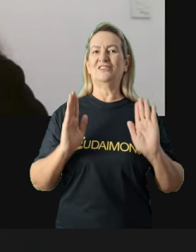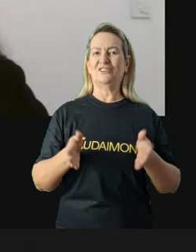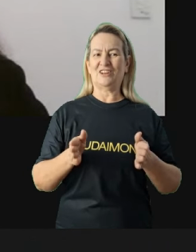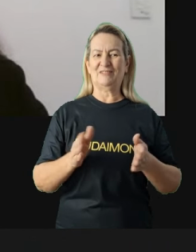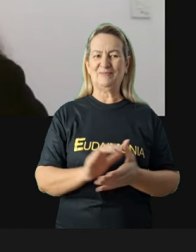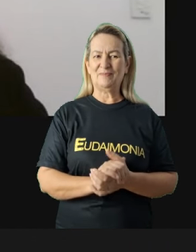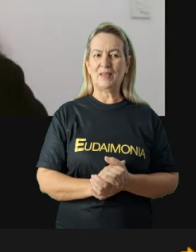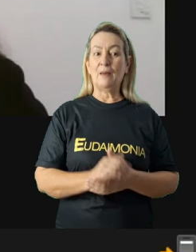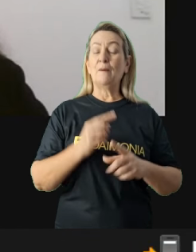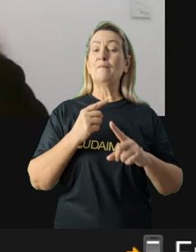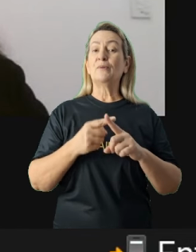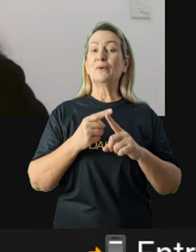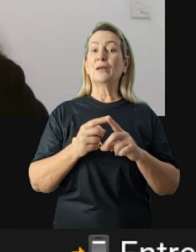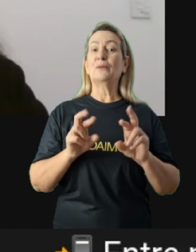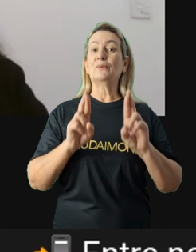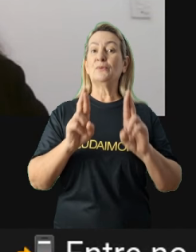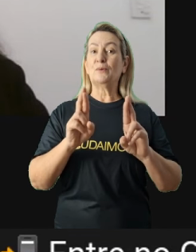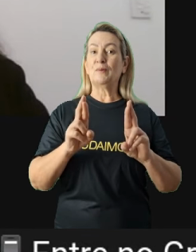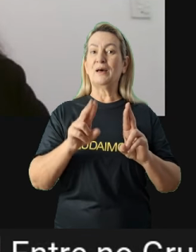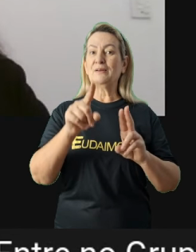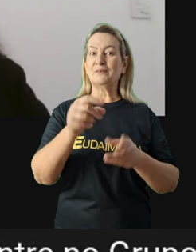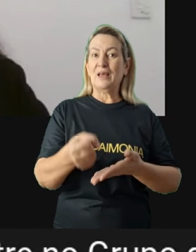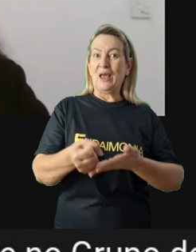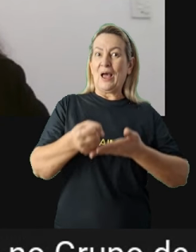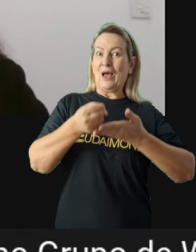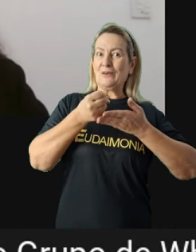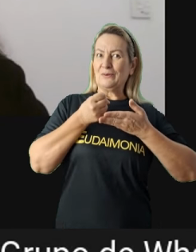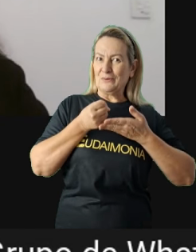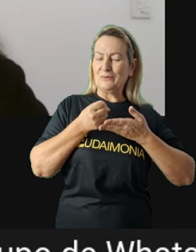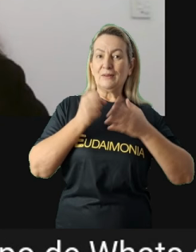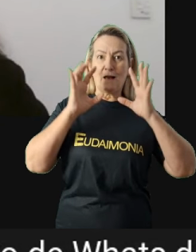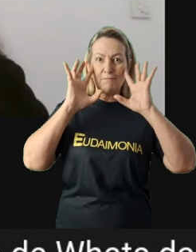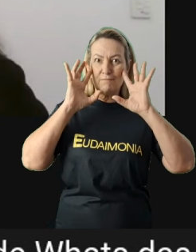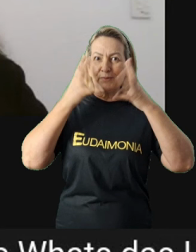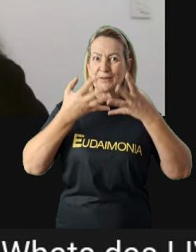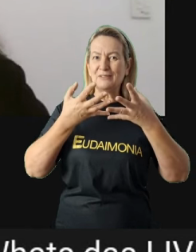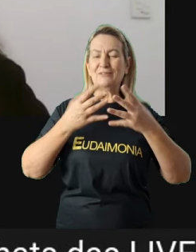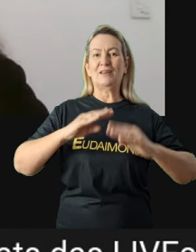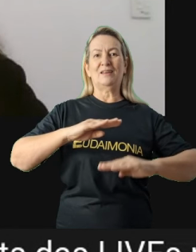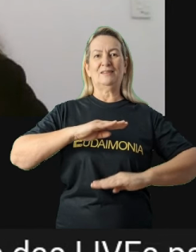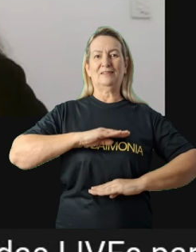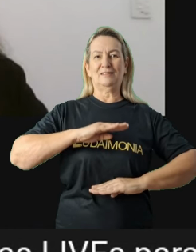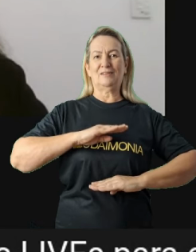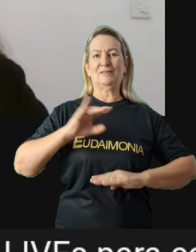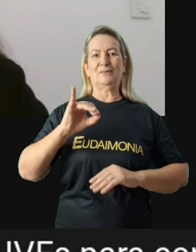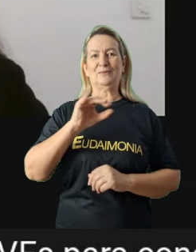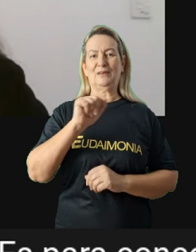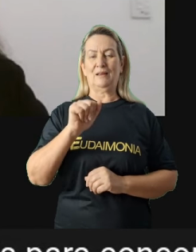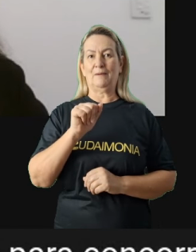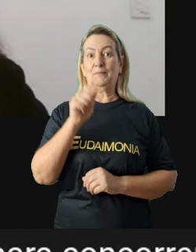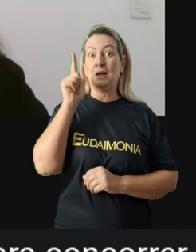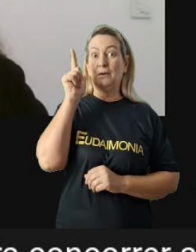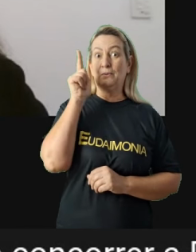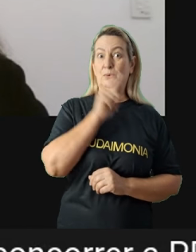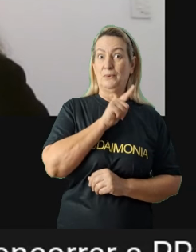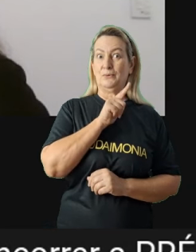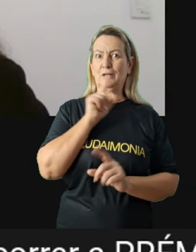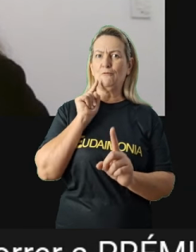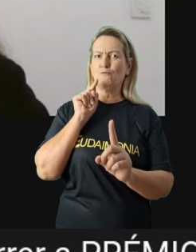vocês já são diferenciados, né? E exatamente por isso é que a gente espera que vocês ajudem a descascar esse abacaxi, né? Que